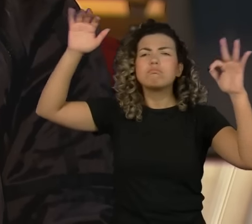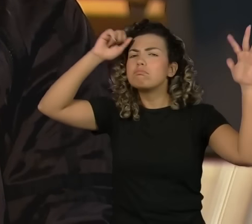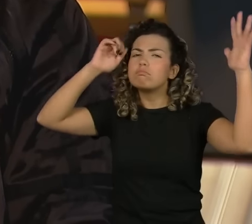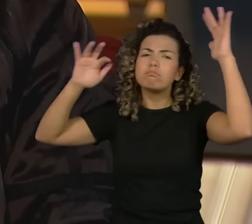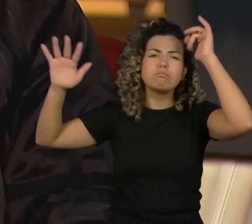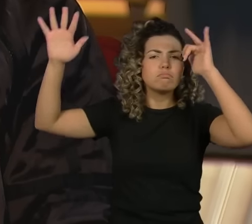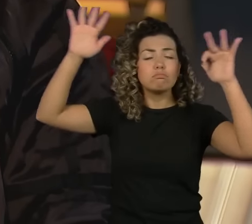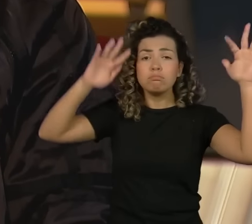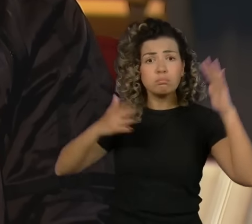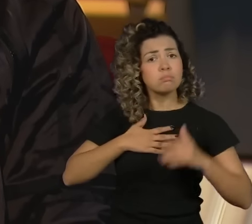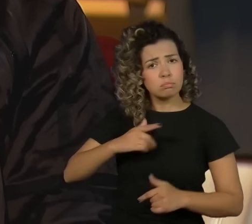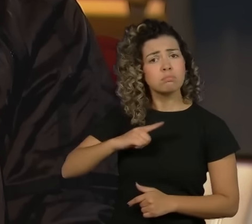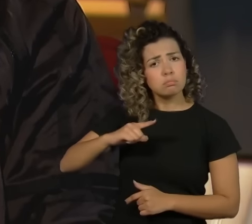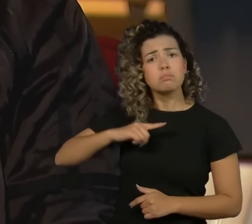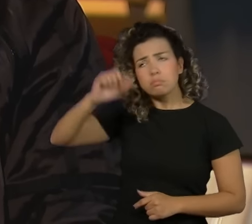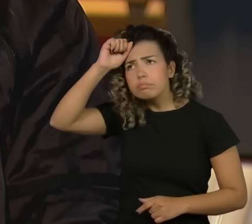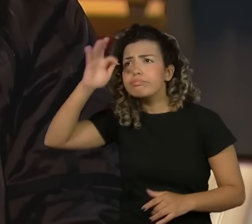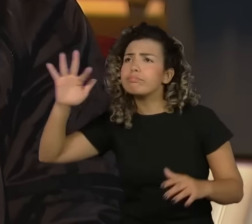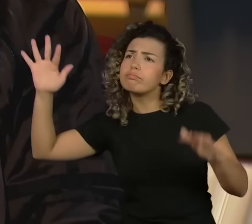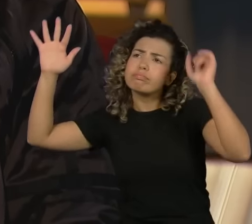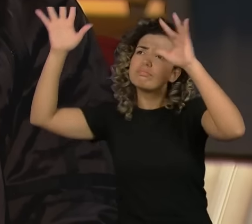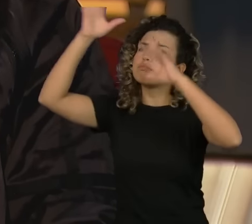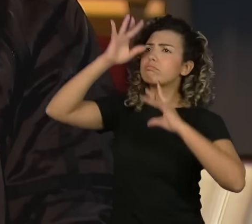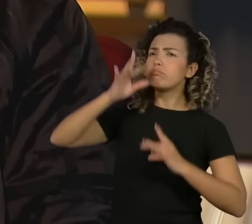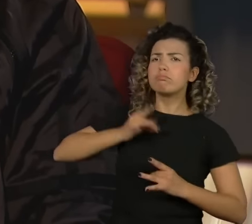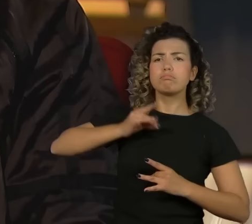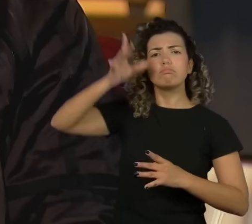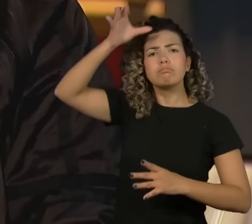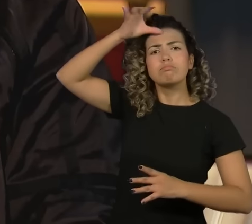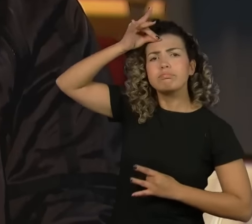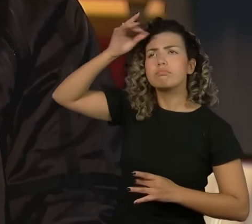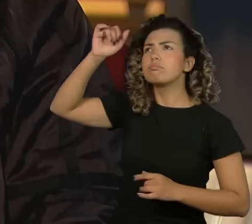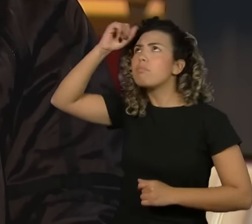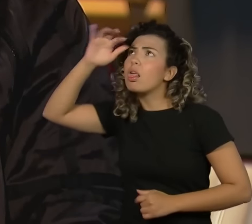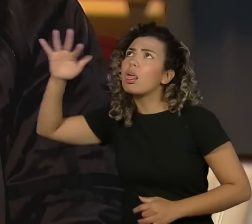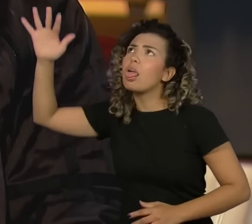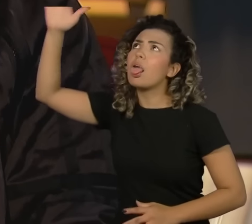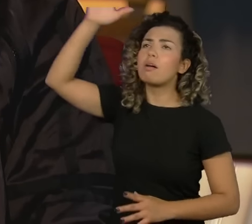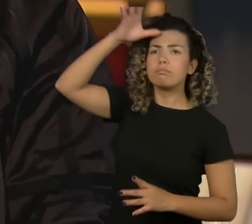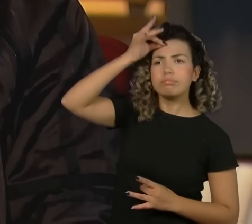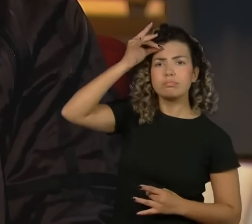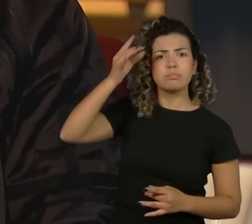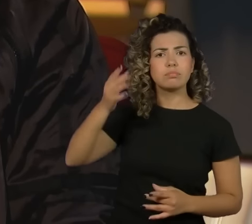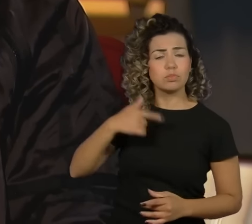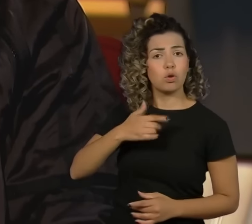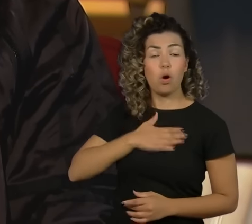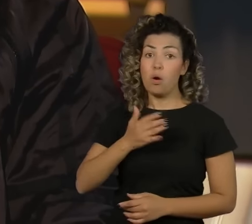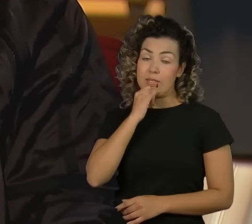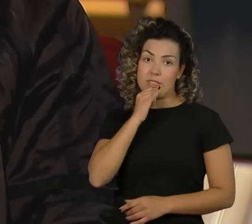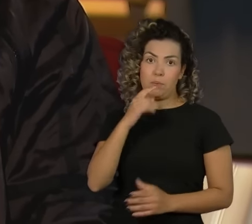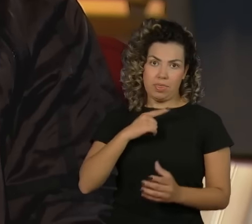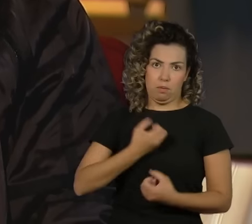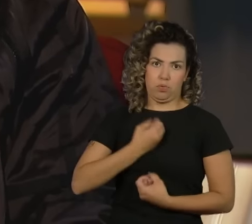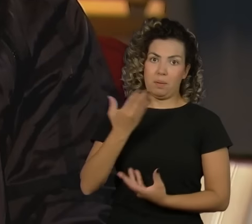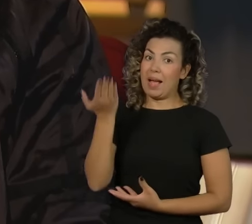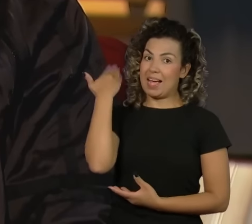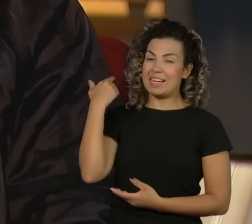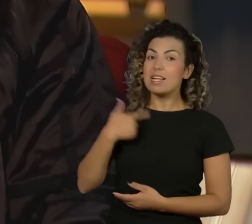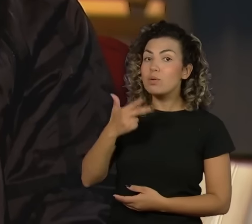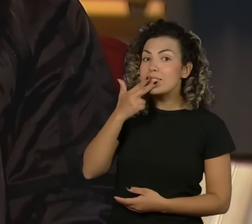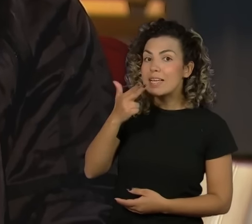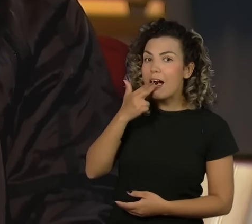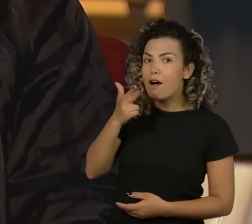mim, é fundamental, entendeu? Eu tenho até um poema que eu vou falando isso. No início, eu fumava muito cigarro. Aí eu resolvi fumar maconha para